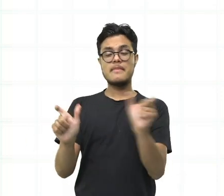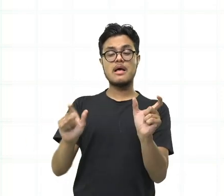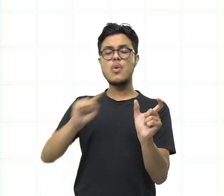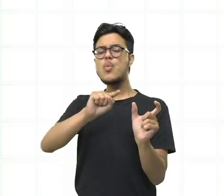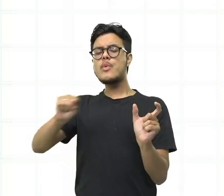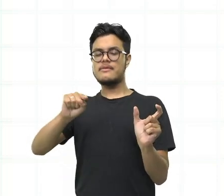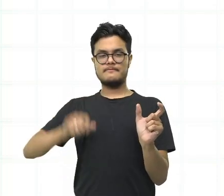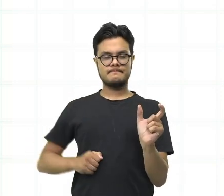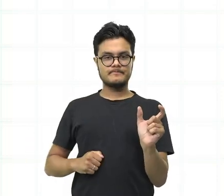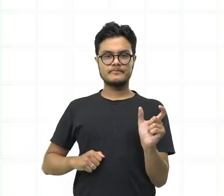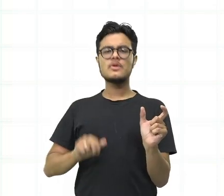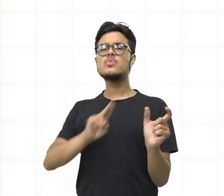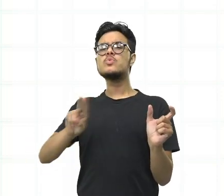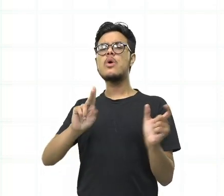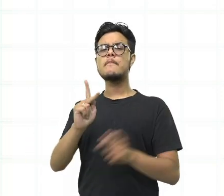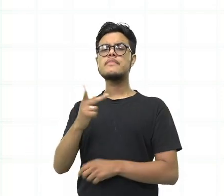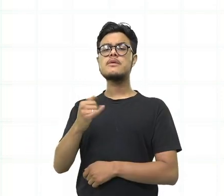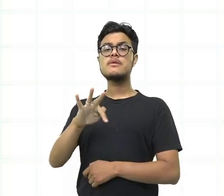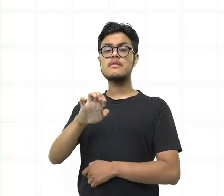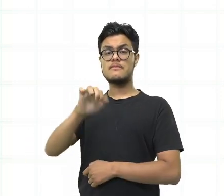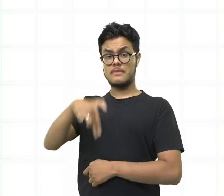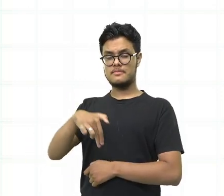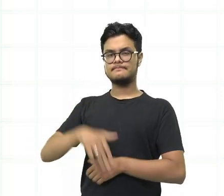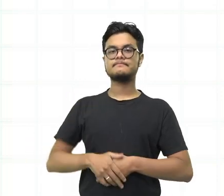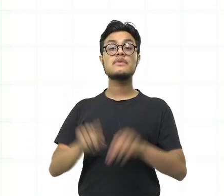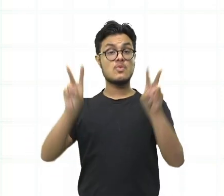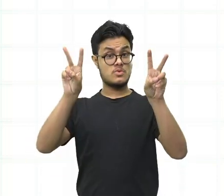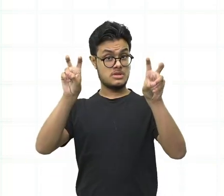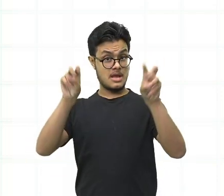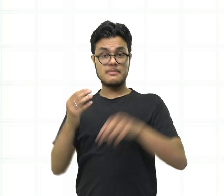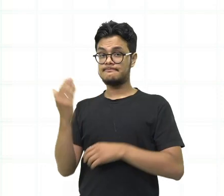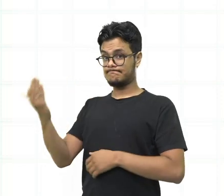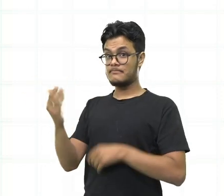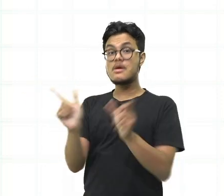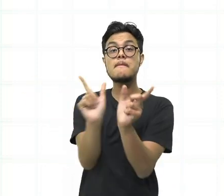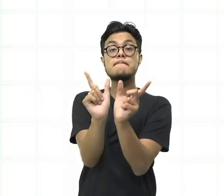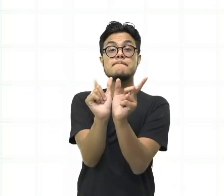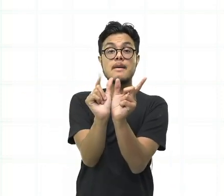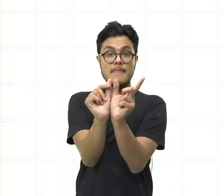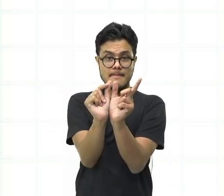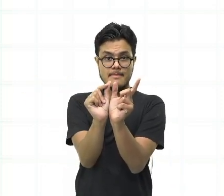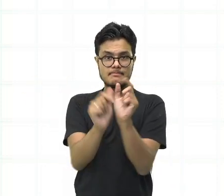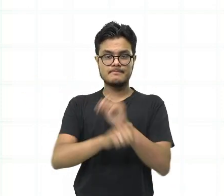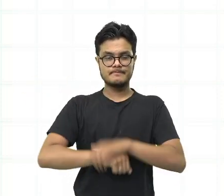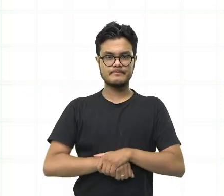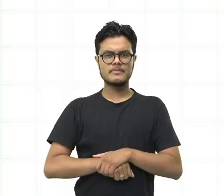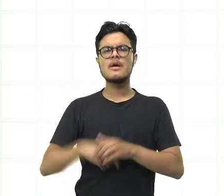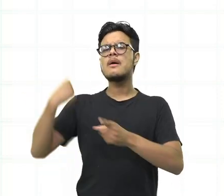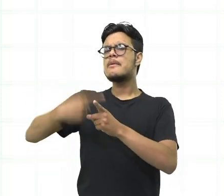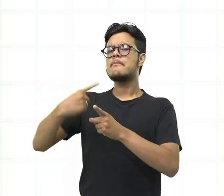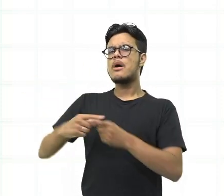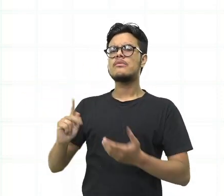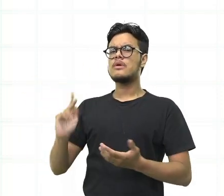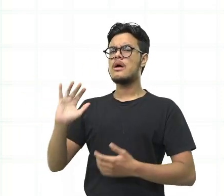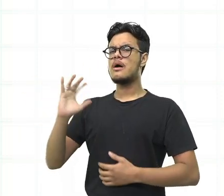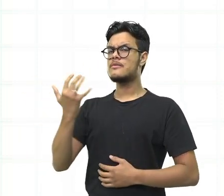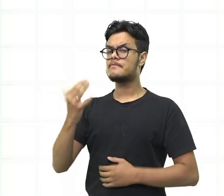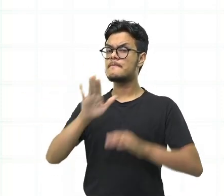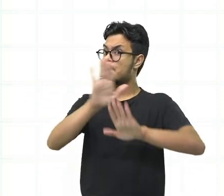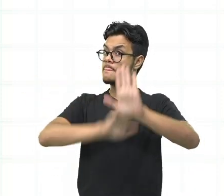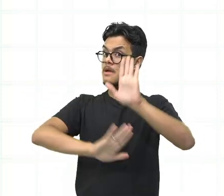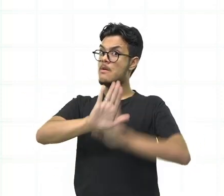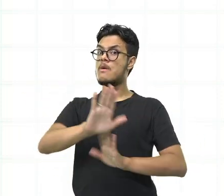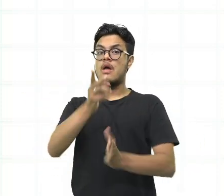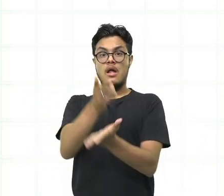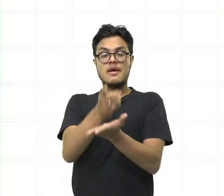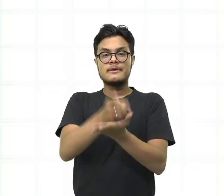a gente está falando de prefixos, tá bom, gente? Por quê? Pode acontecer isso, né? Tô falando que é para tomar cuidado, porque